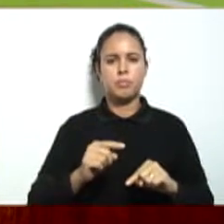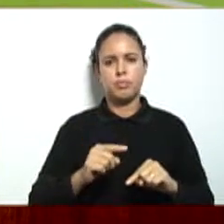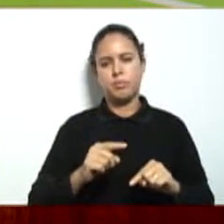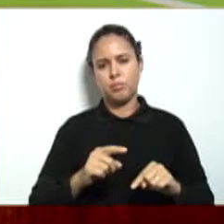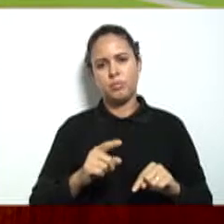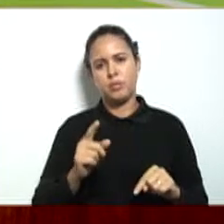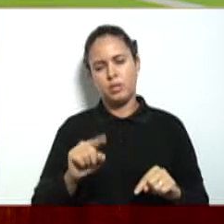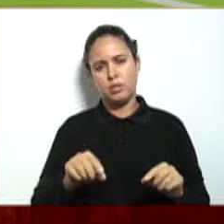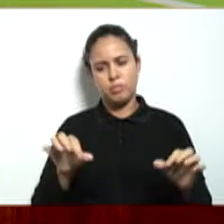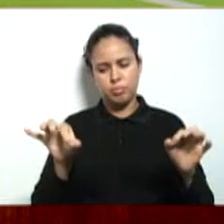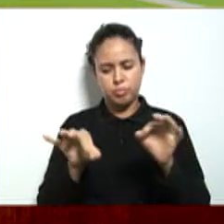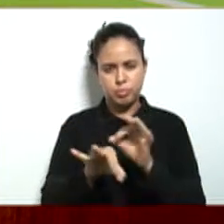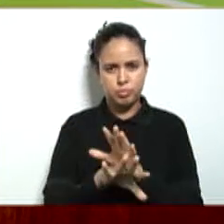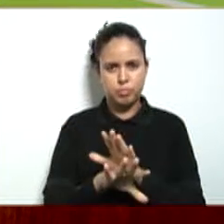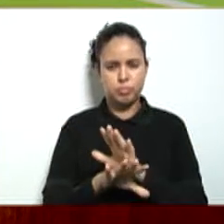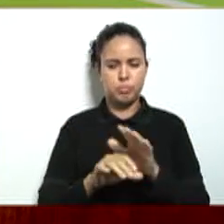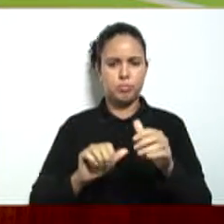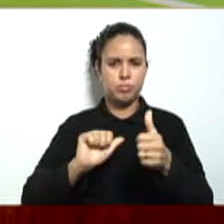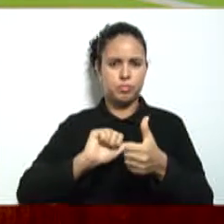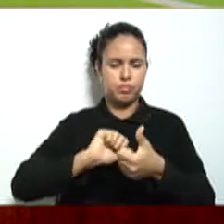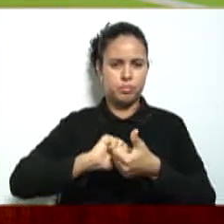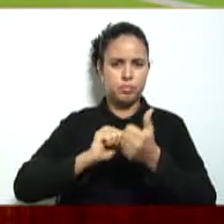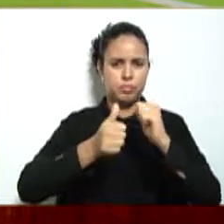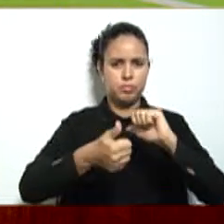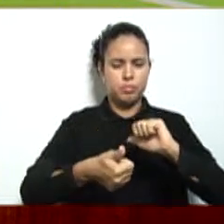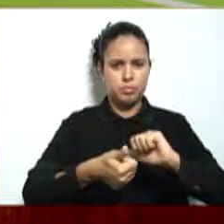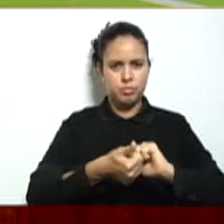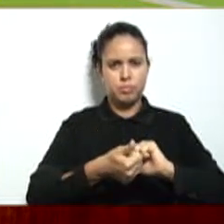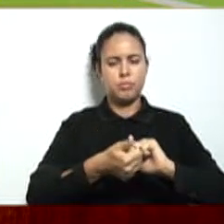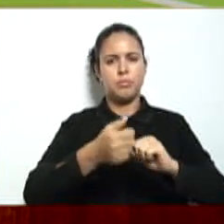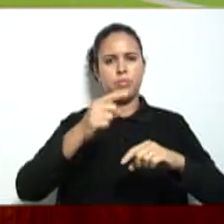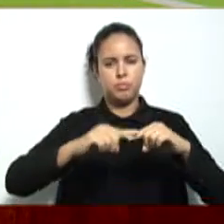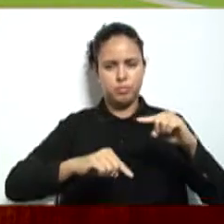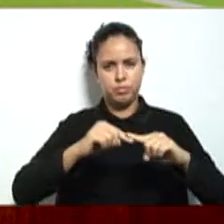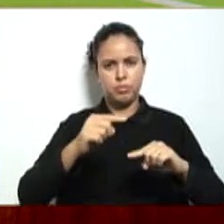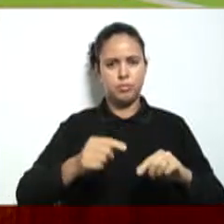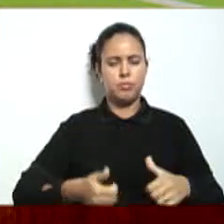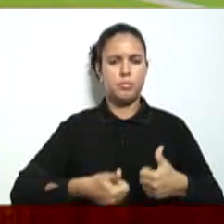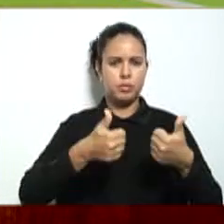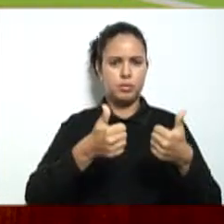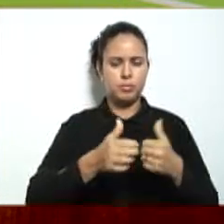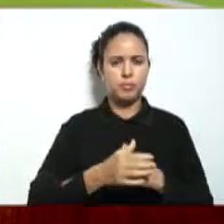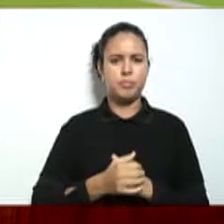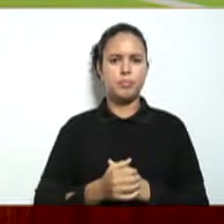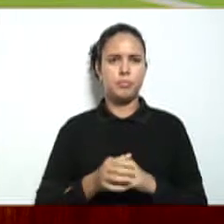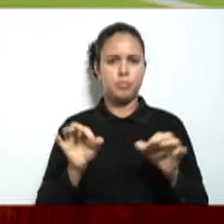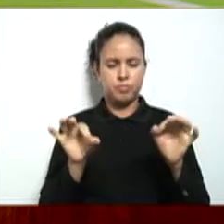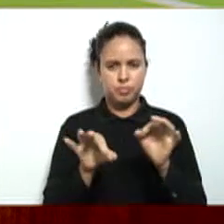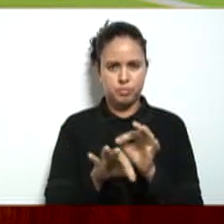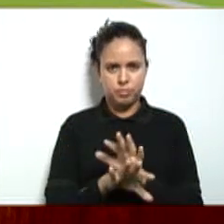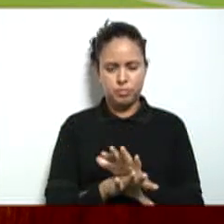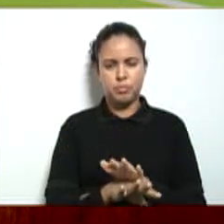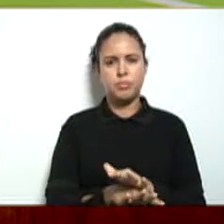bruto, num produto mais qualificado, mais, como a gente falou as aulas passadas, mais complexo, para